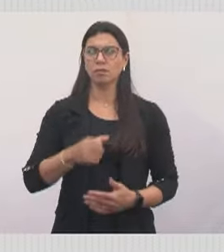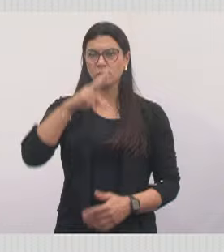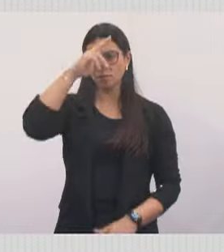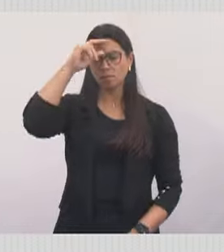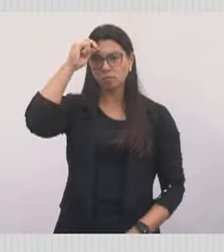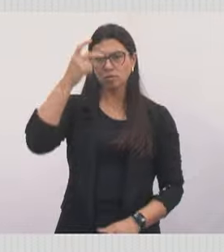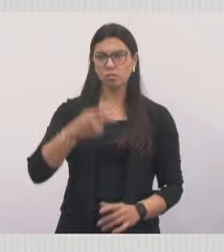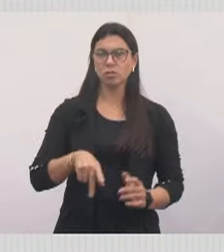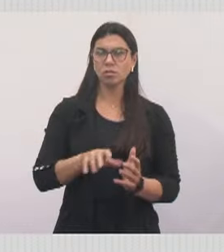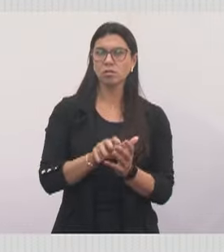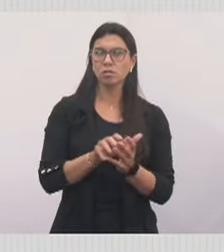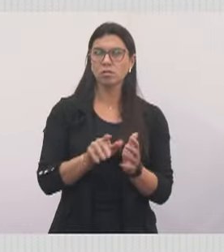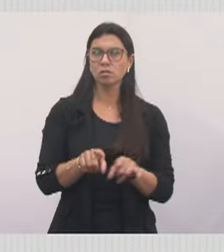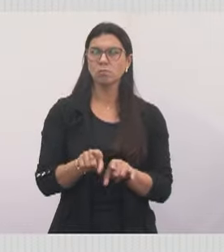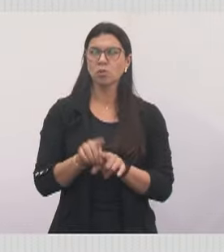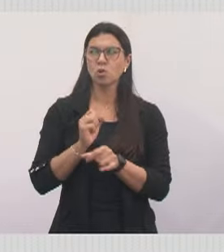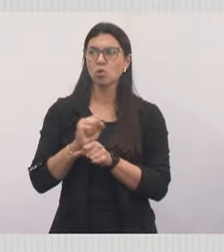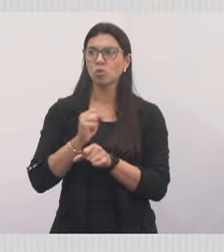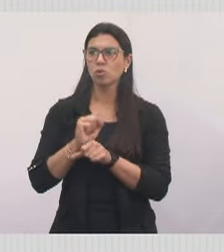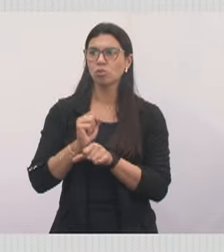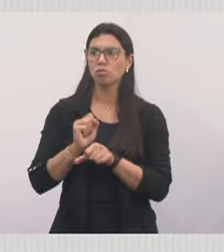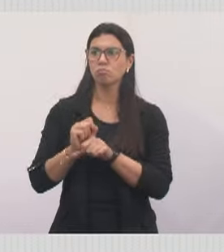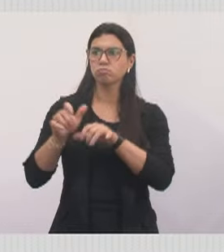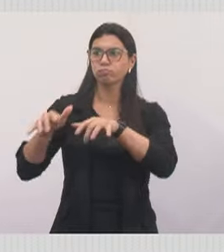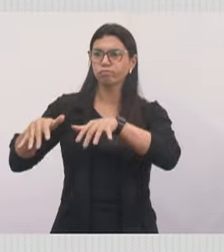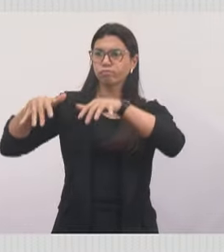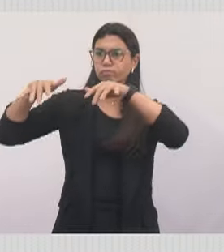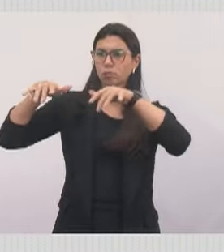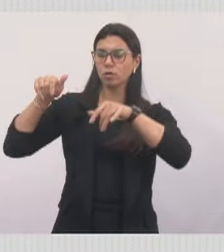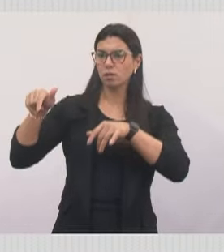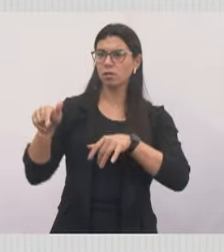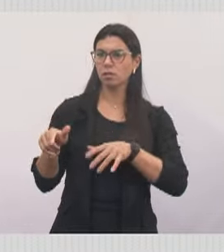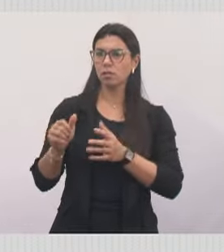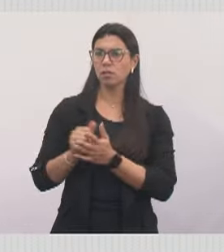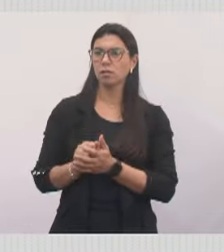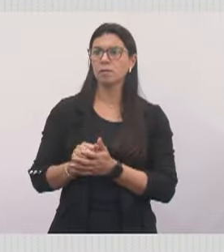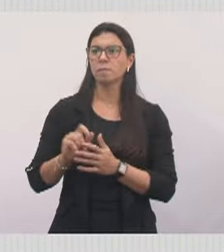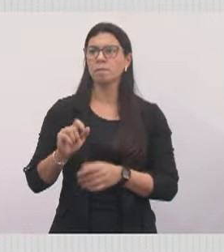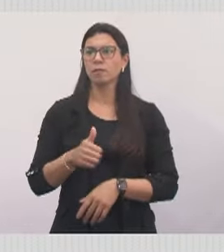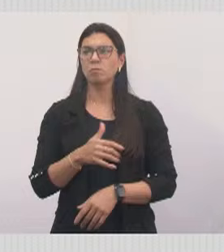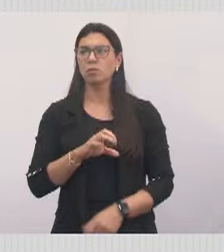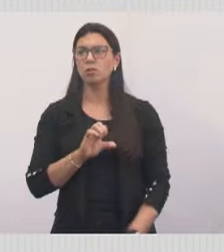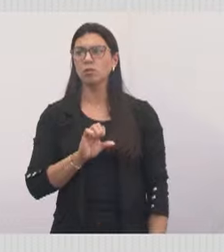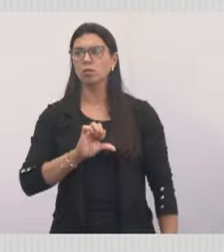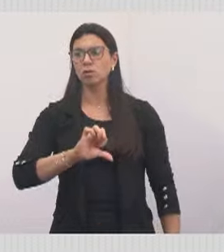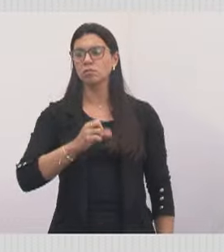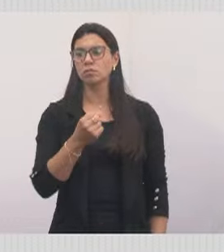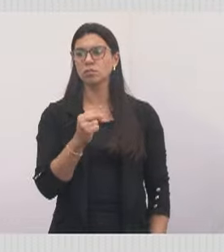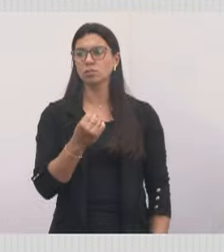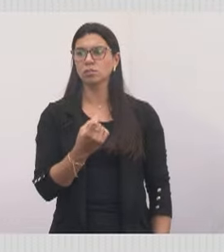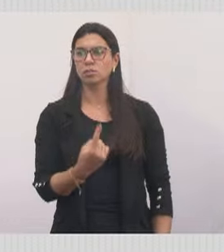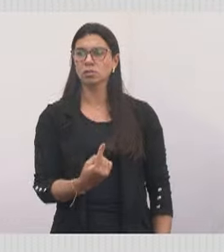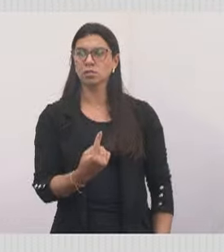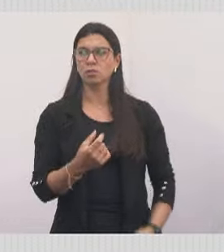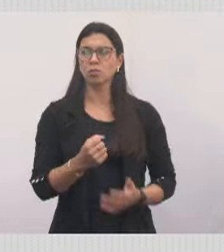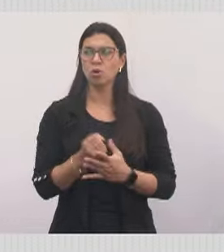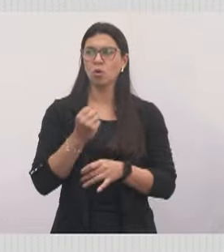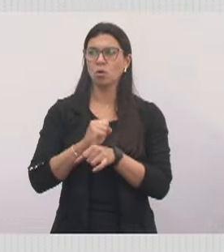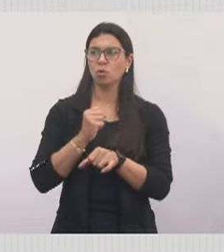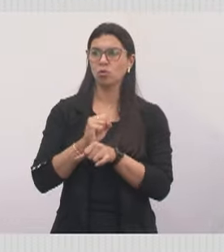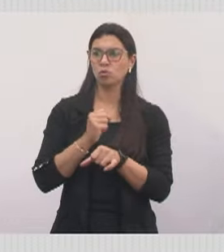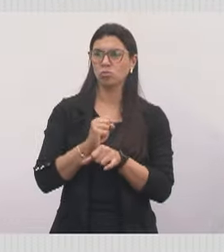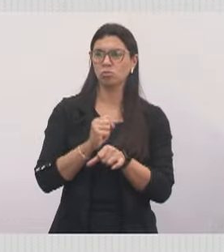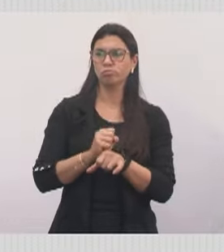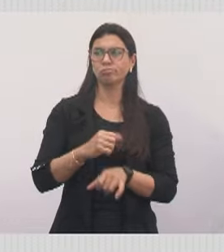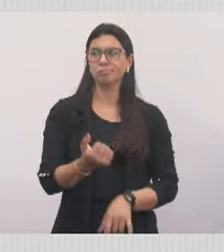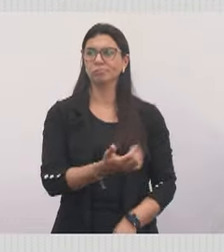Municipal de Jacareí construiu arquibancadas no terreno. Em 1981, reconstruiu parte das arquibancadas e muros, construiu as pistas